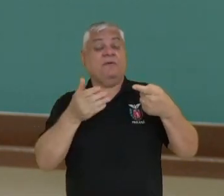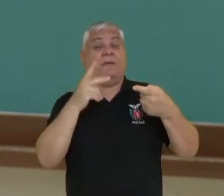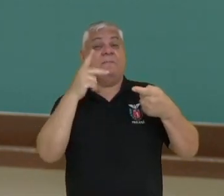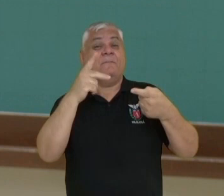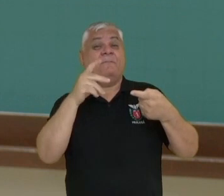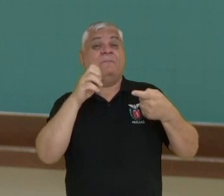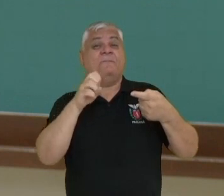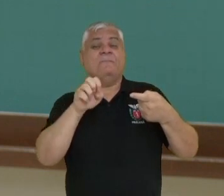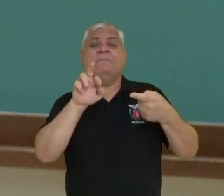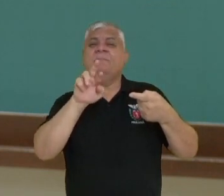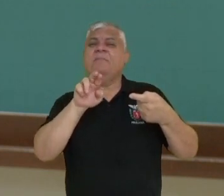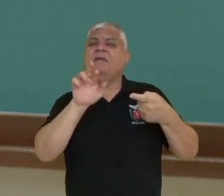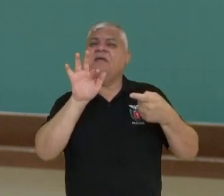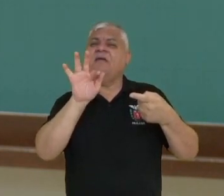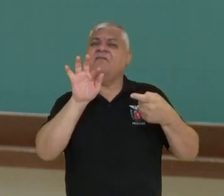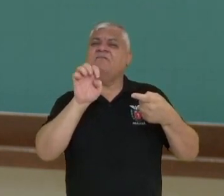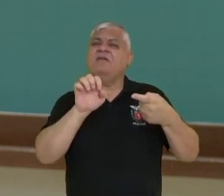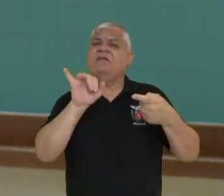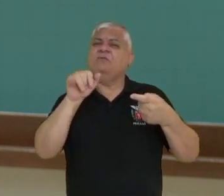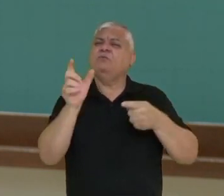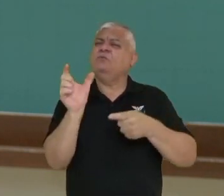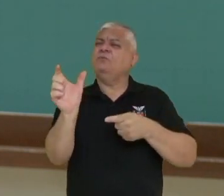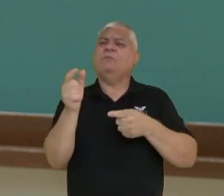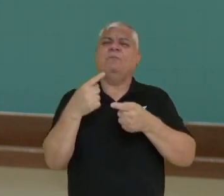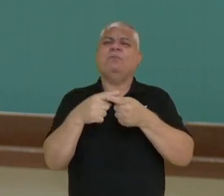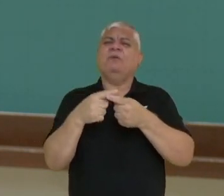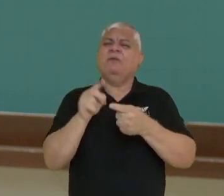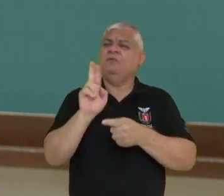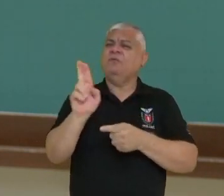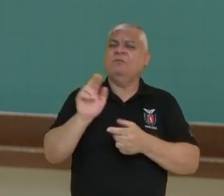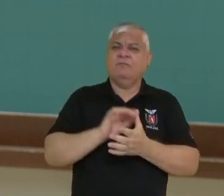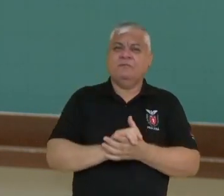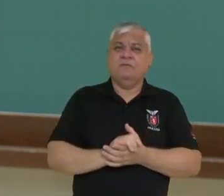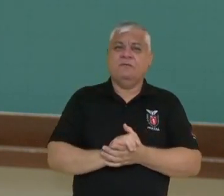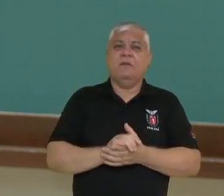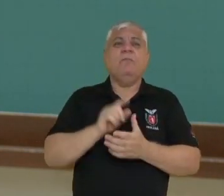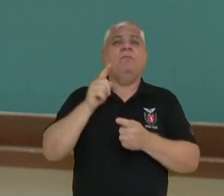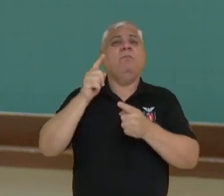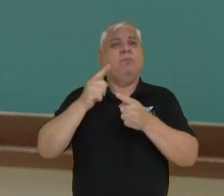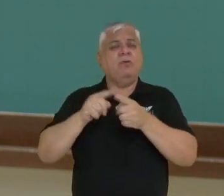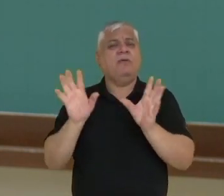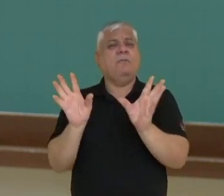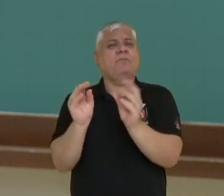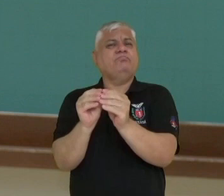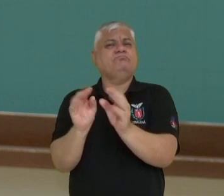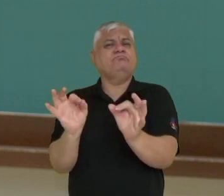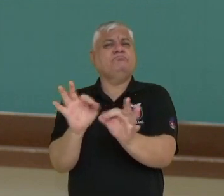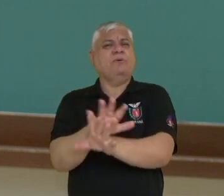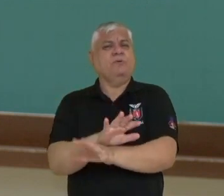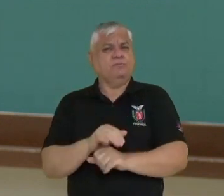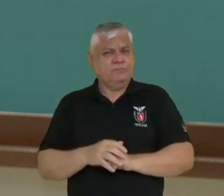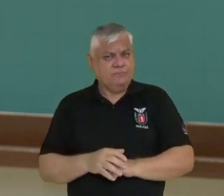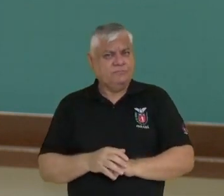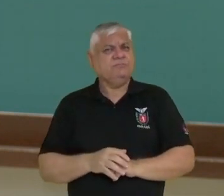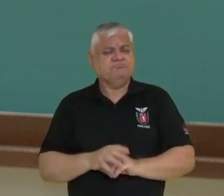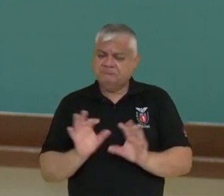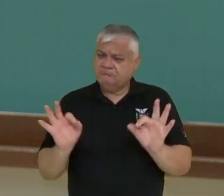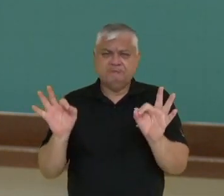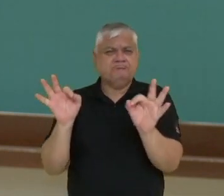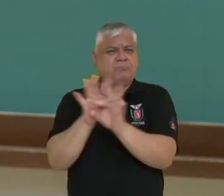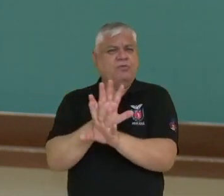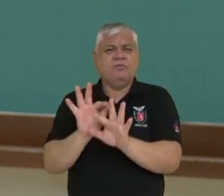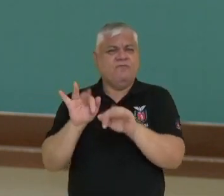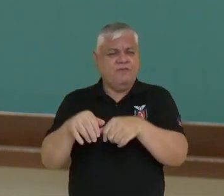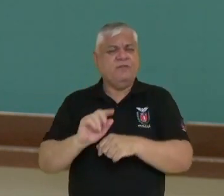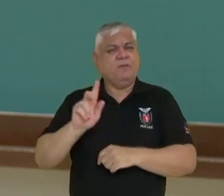ele recebe esse nome, professor? Justamente porque a ação está concluída, acabada, finalizada.